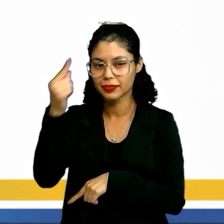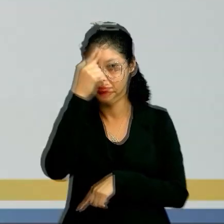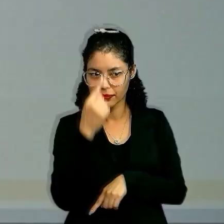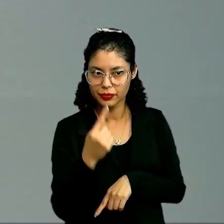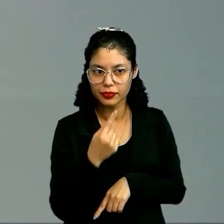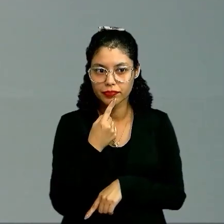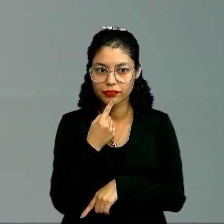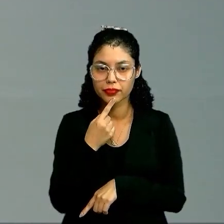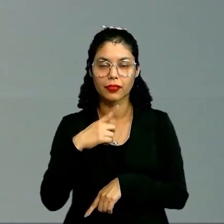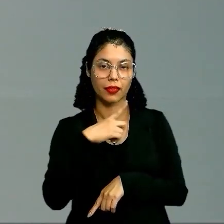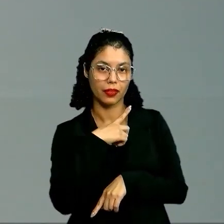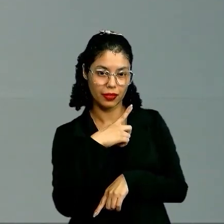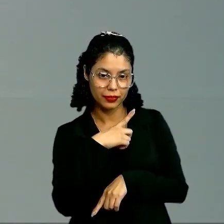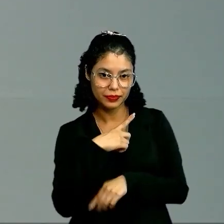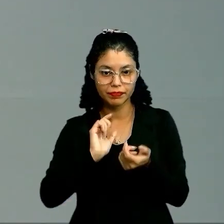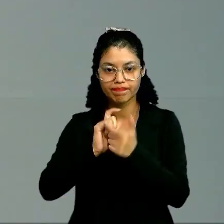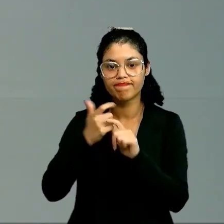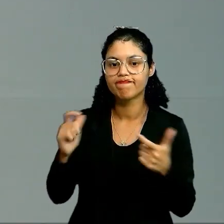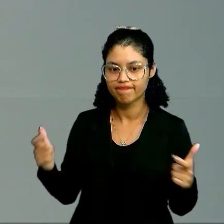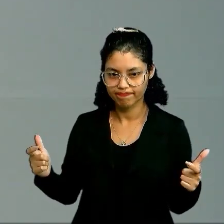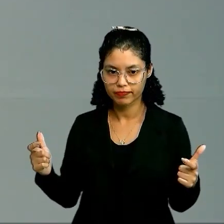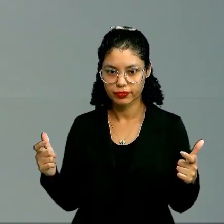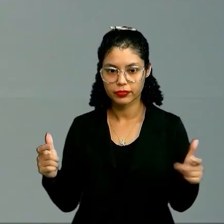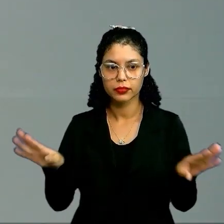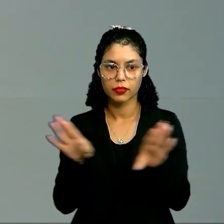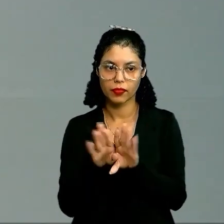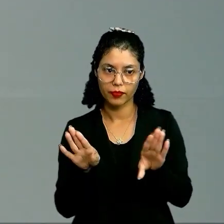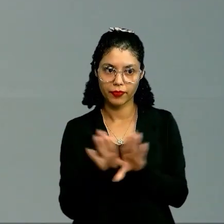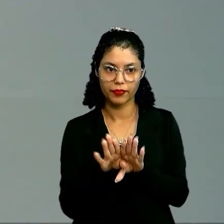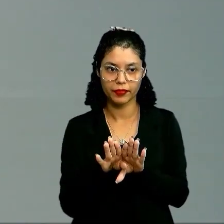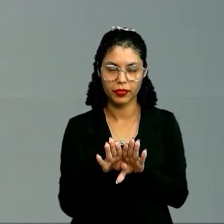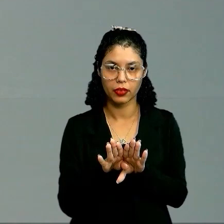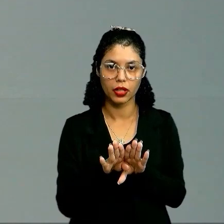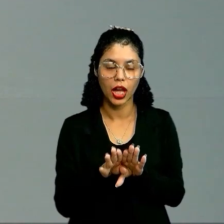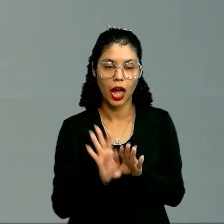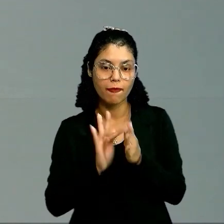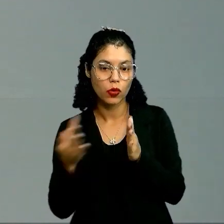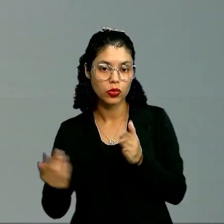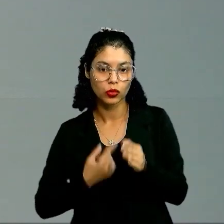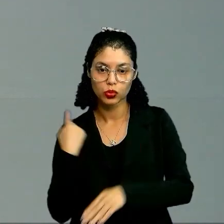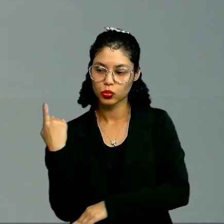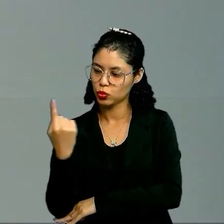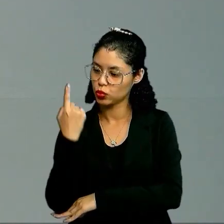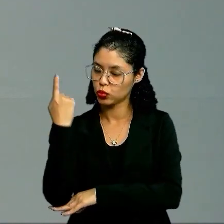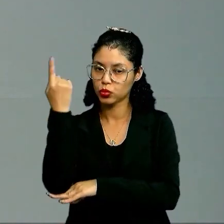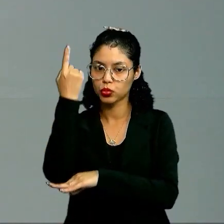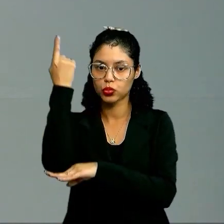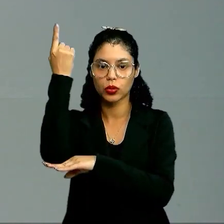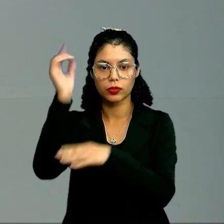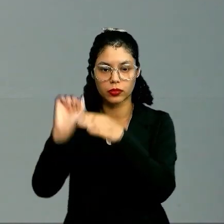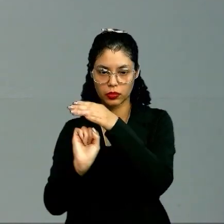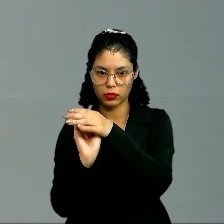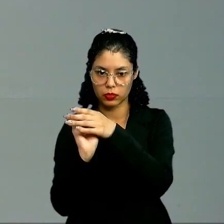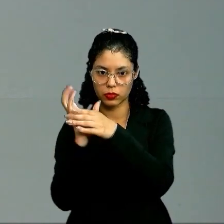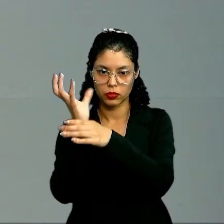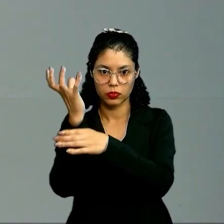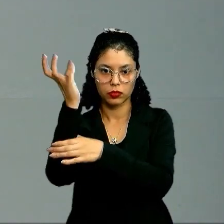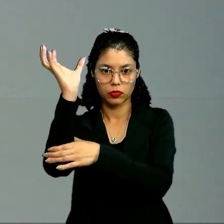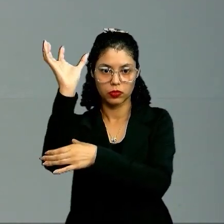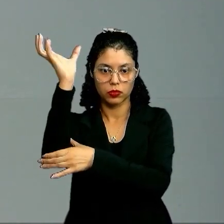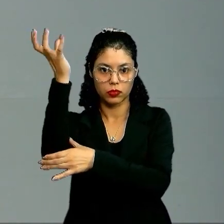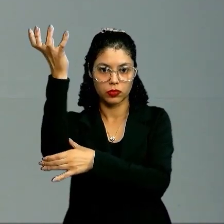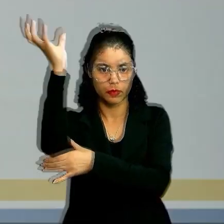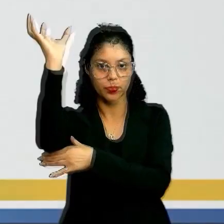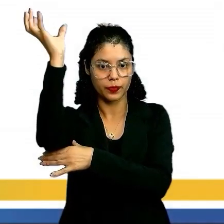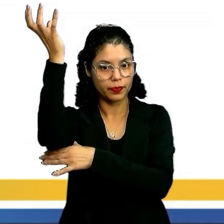concentração dela vai estar maior. É ali que ela vai fazer a função de crescimento da planta. Só para vocês terem uma